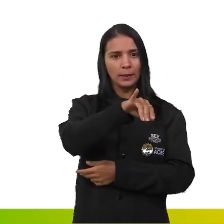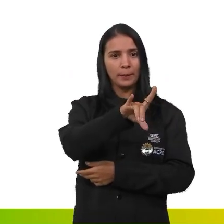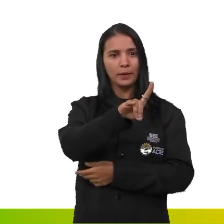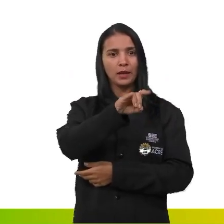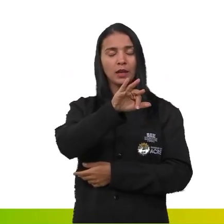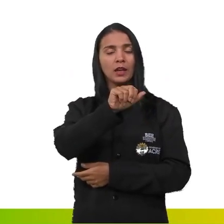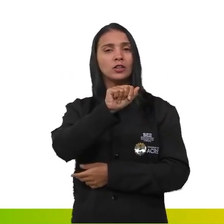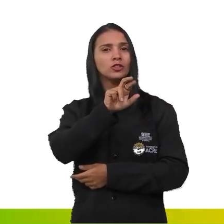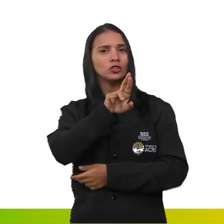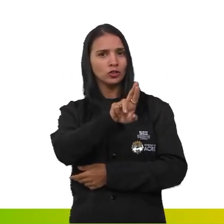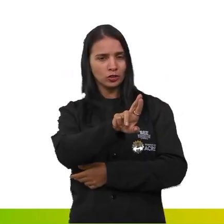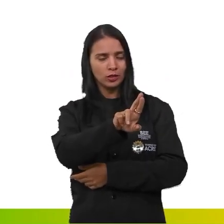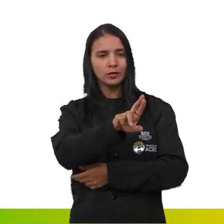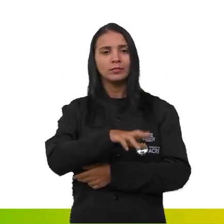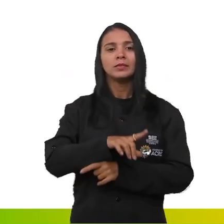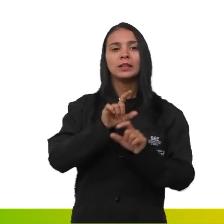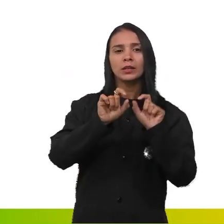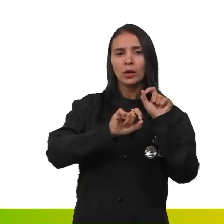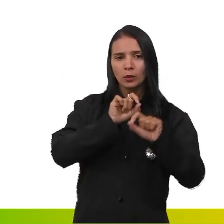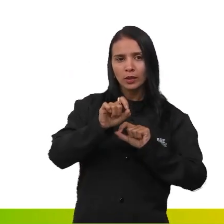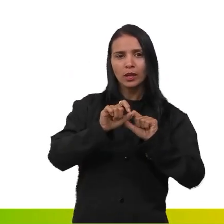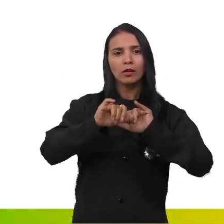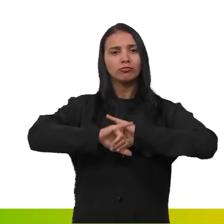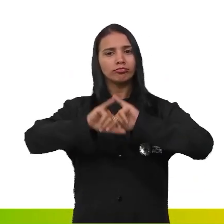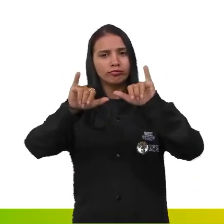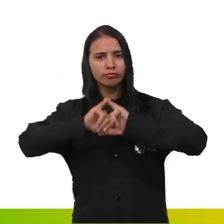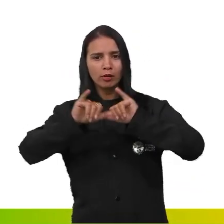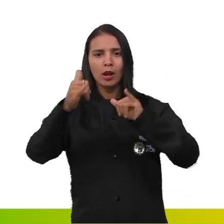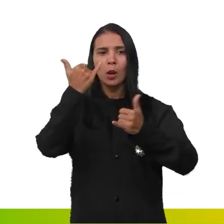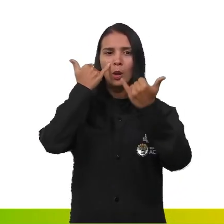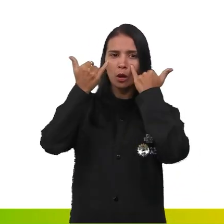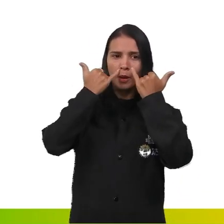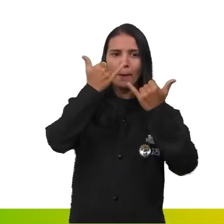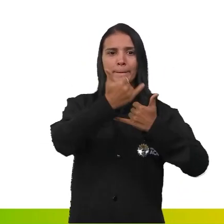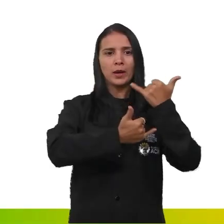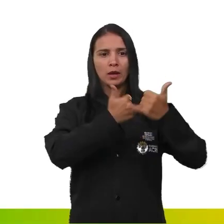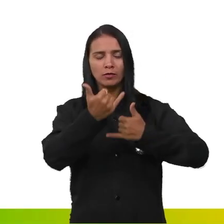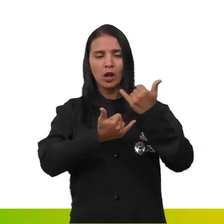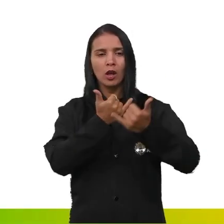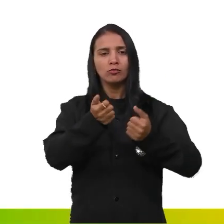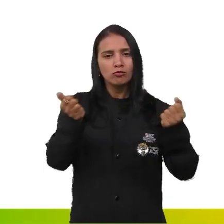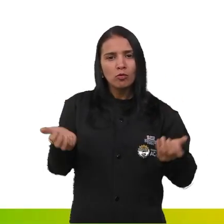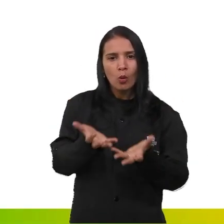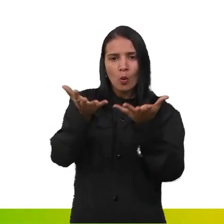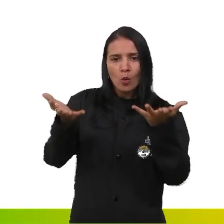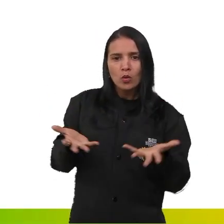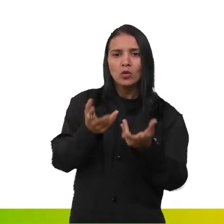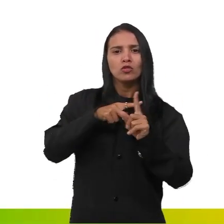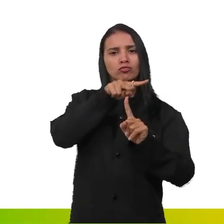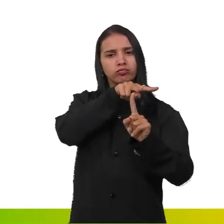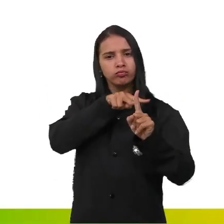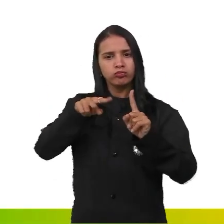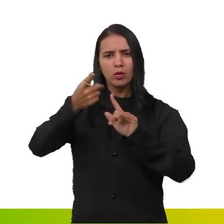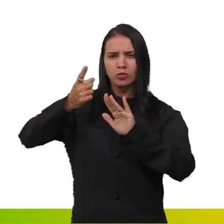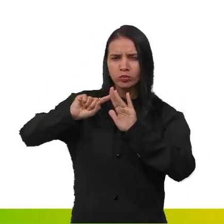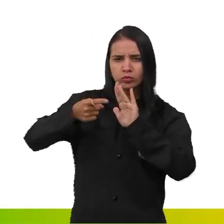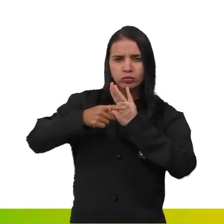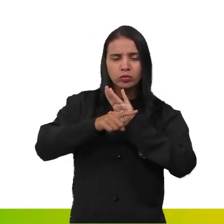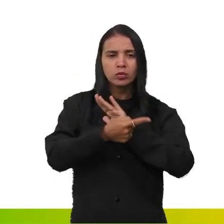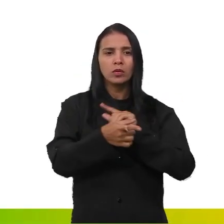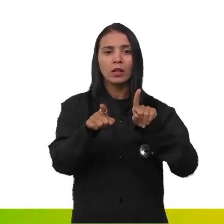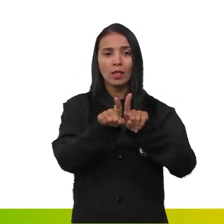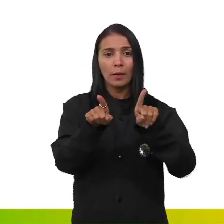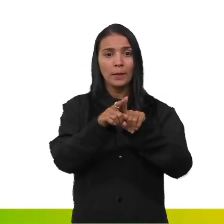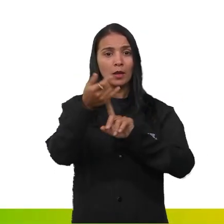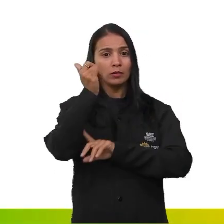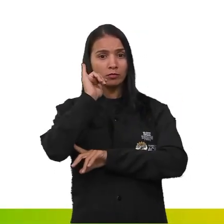notícias, comparar os jogos, estimulando a reflexão profunda sobre eventos, a visão ampliada, que é interpretar narrativas em